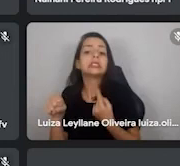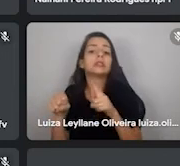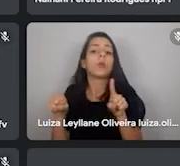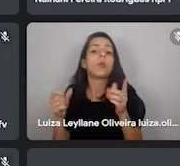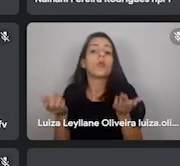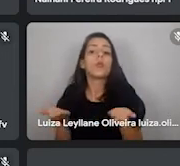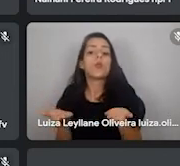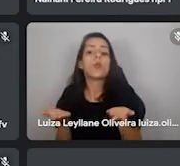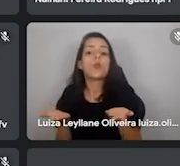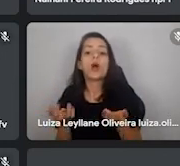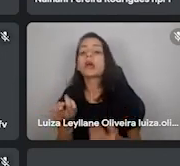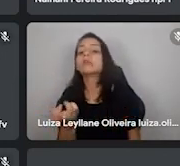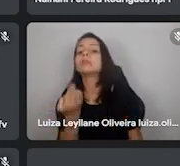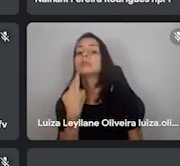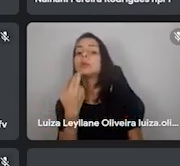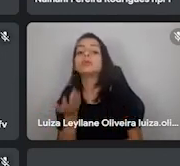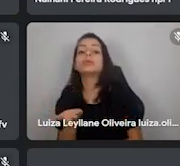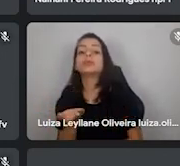E aí, pessoal?